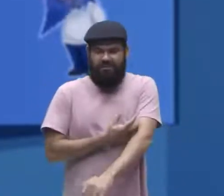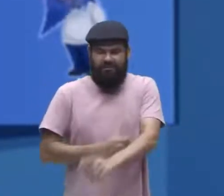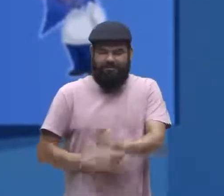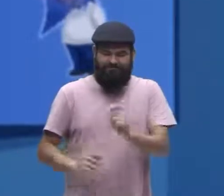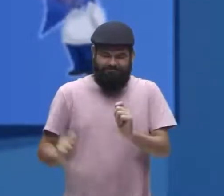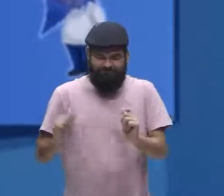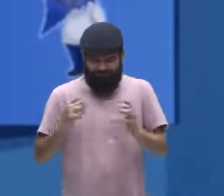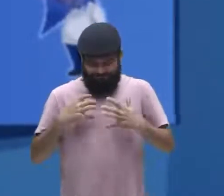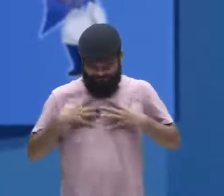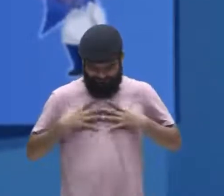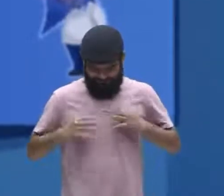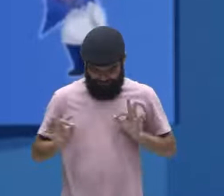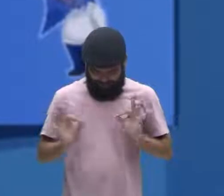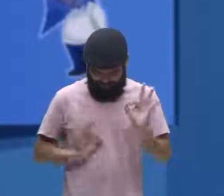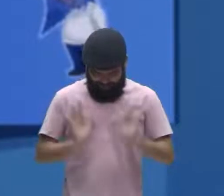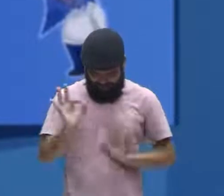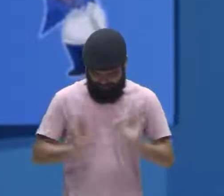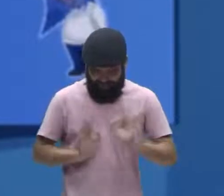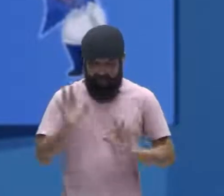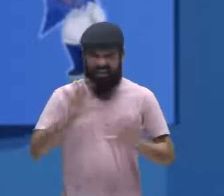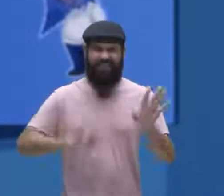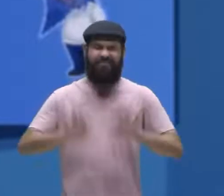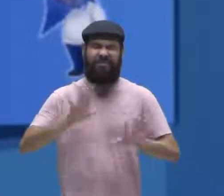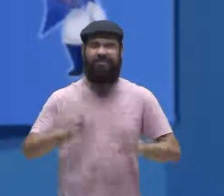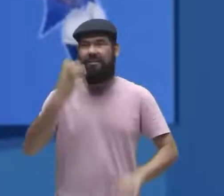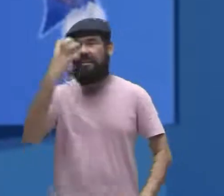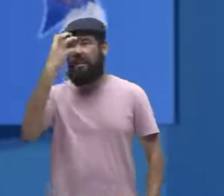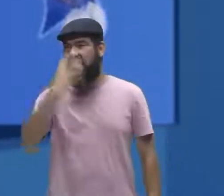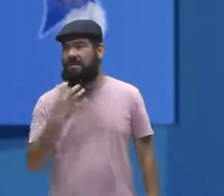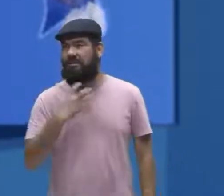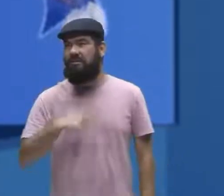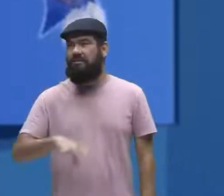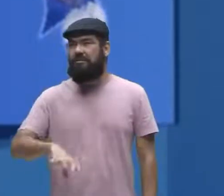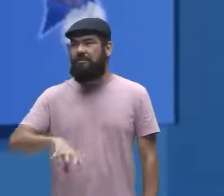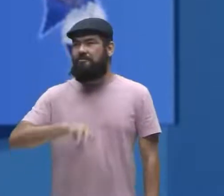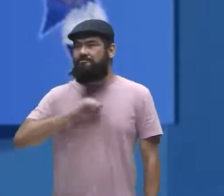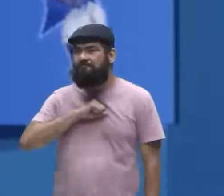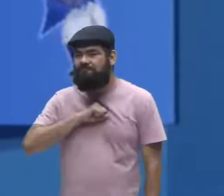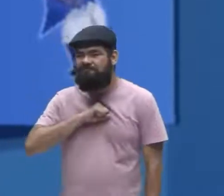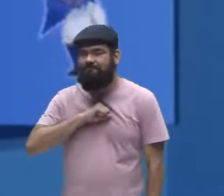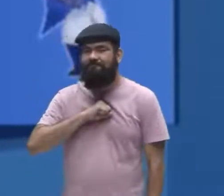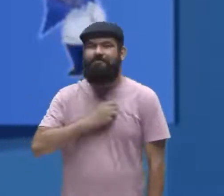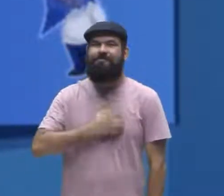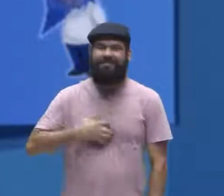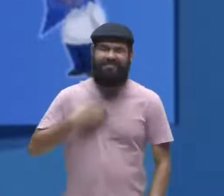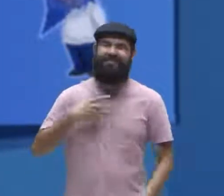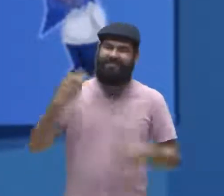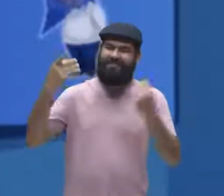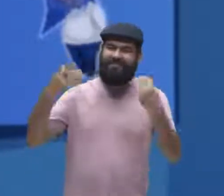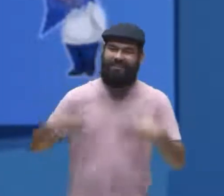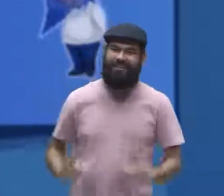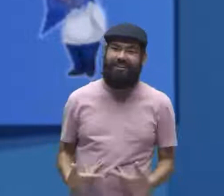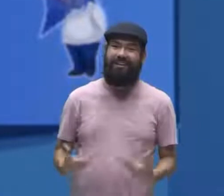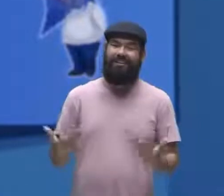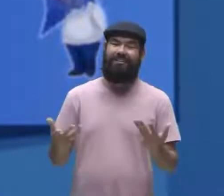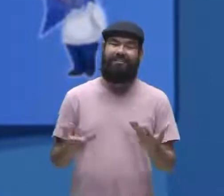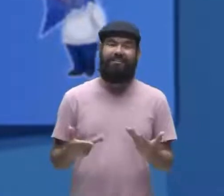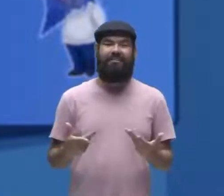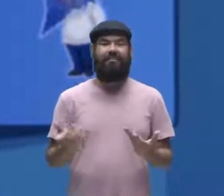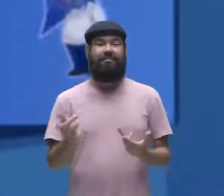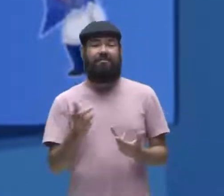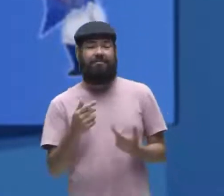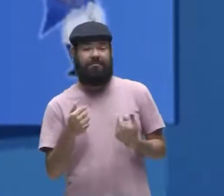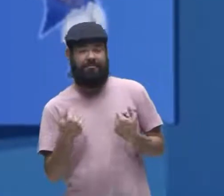aquela emoção. Então, às vezes vem a raiva, né, que a gente vai falar sobre isso. Então, assim, a gente vai ter que